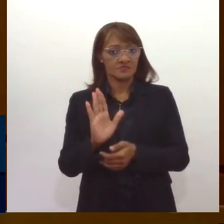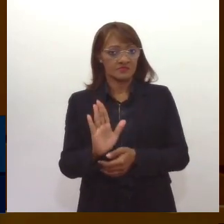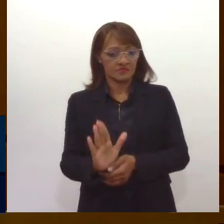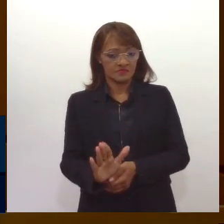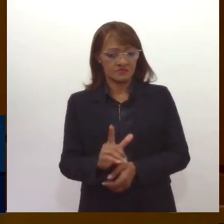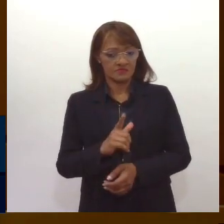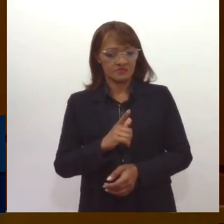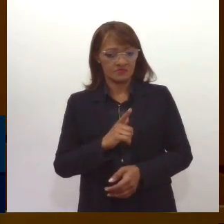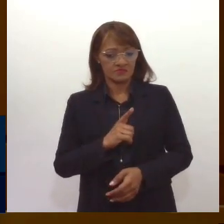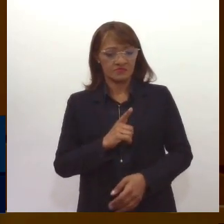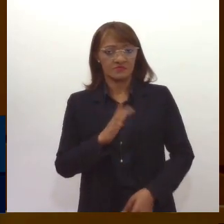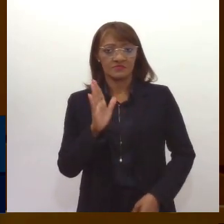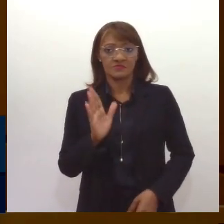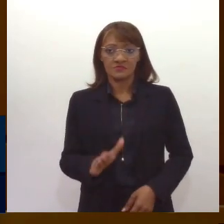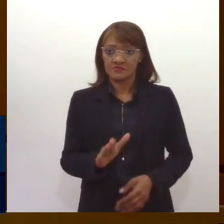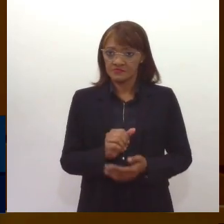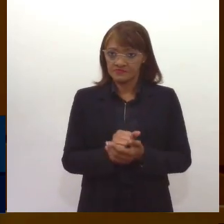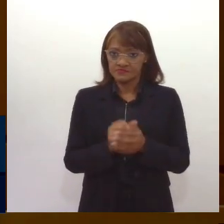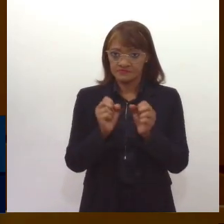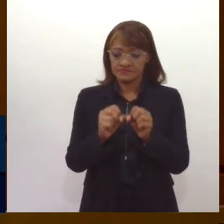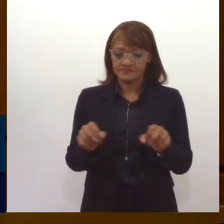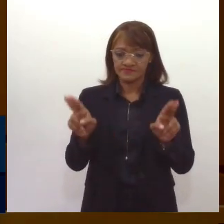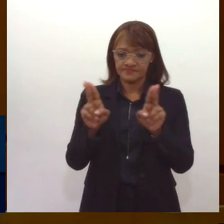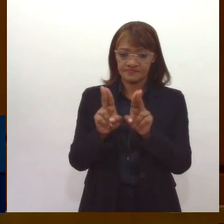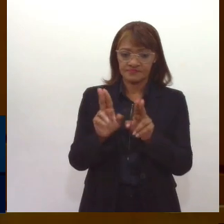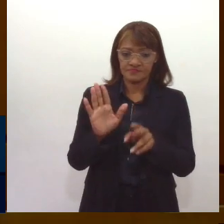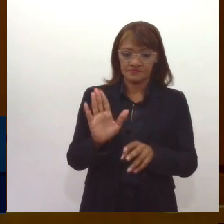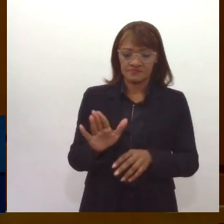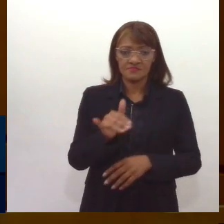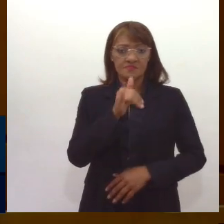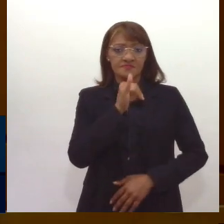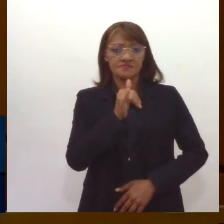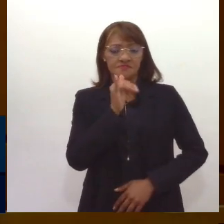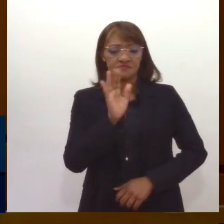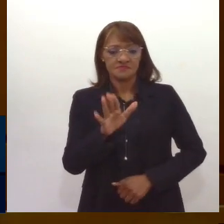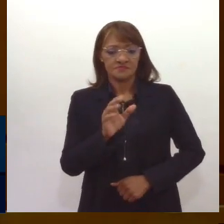como, por exemplo, acabar com a pobreza,